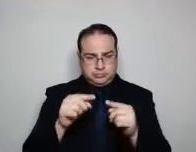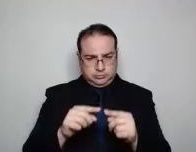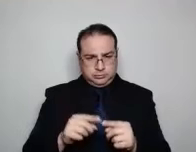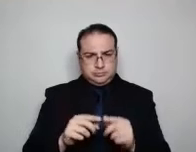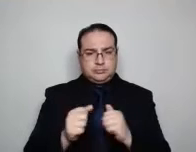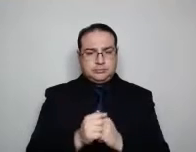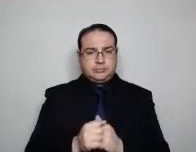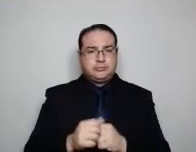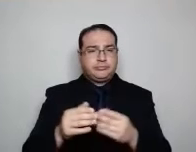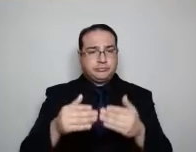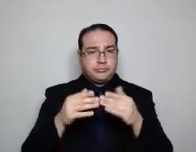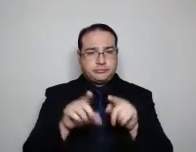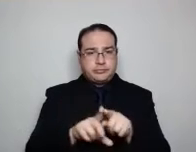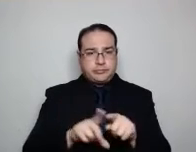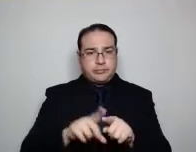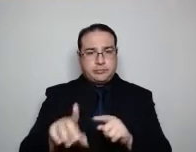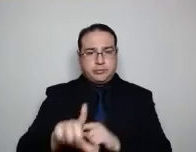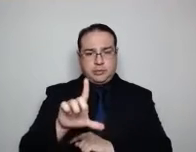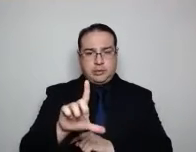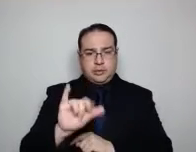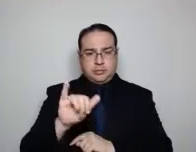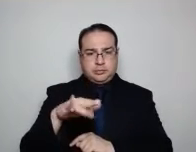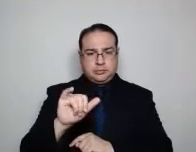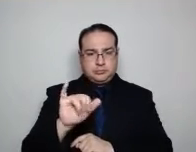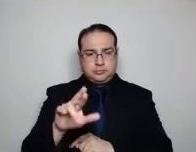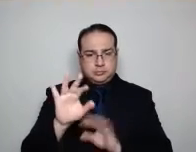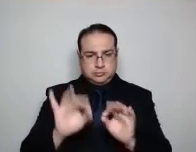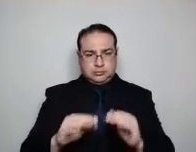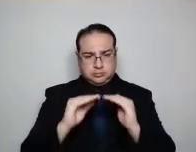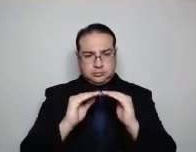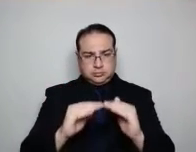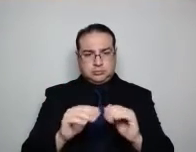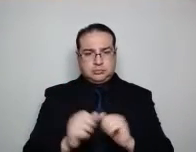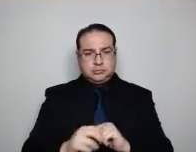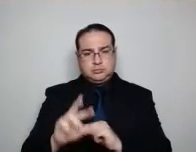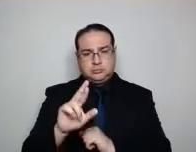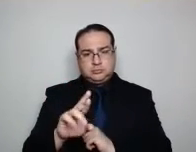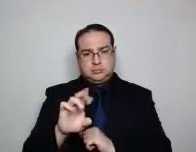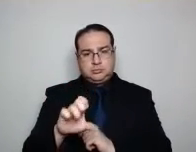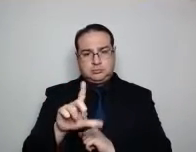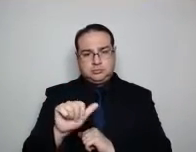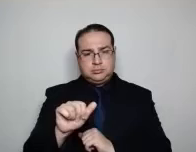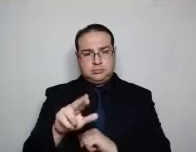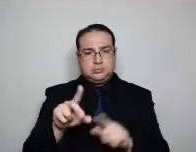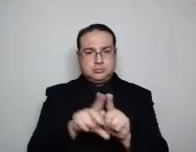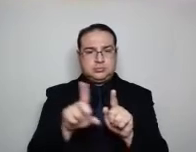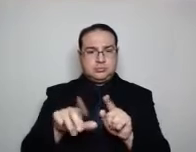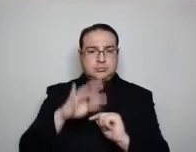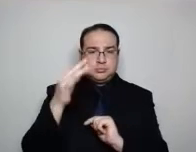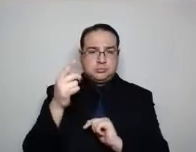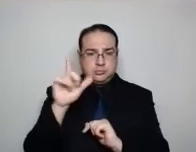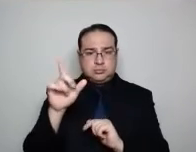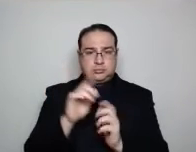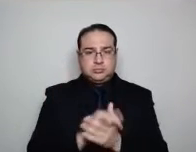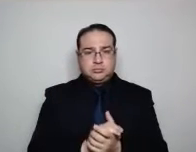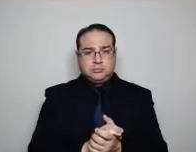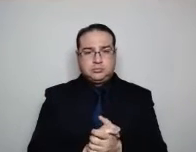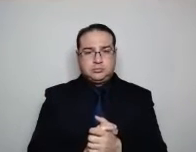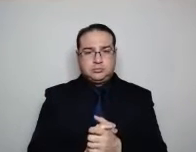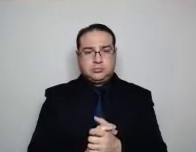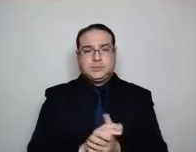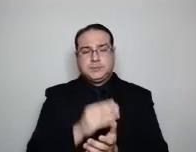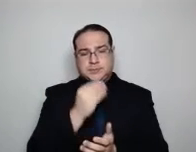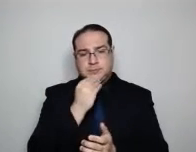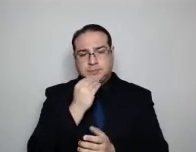impedimento, confirmando a liminar, né? Isso também não implica que o outro... Isso. Não, claro. Aí quando o outro